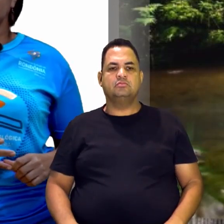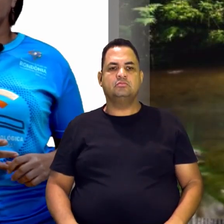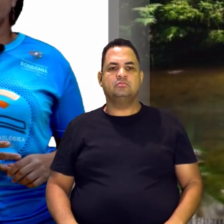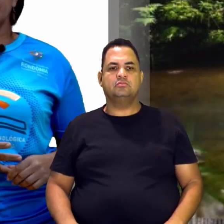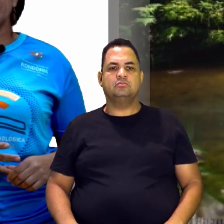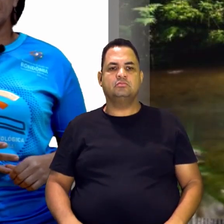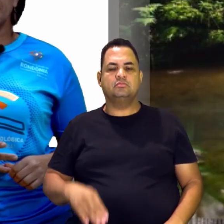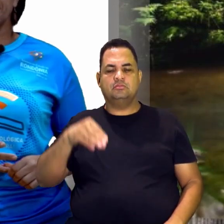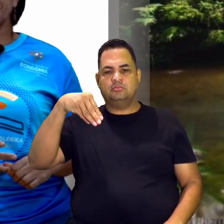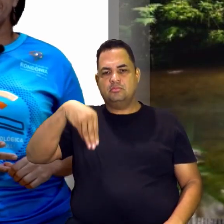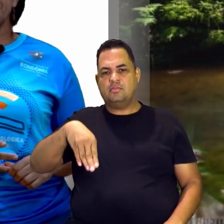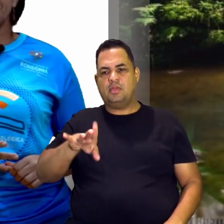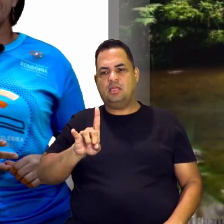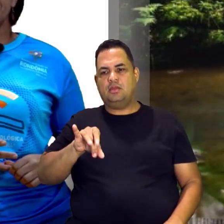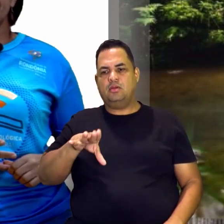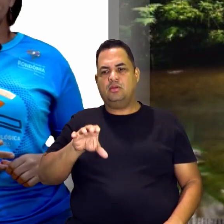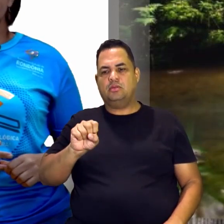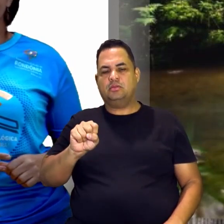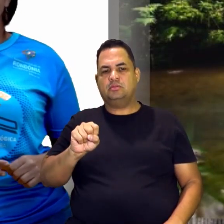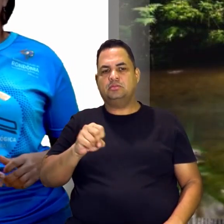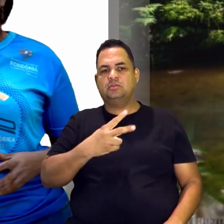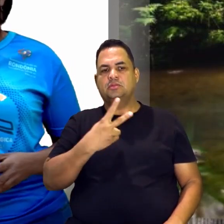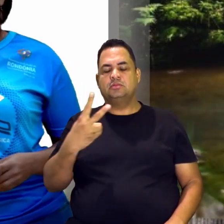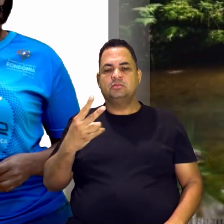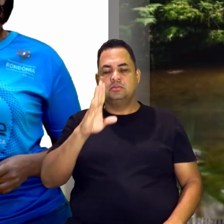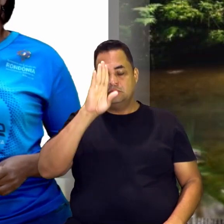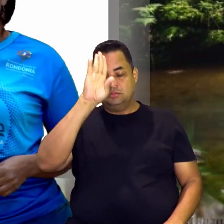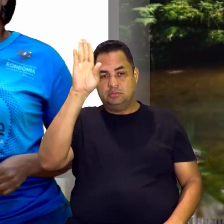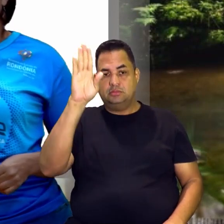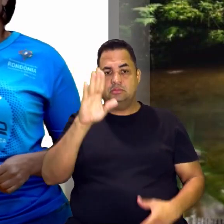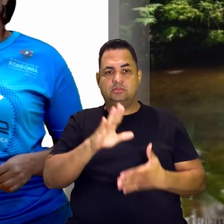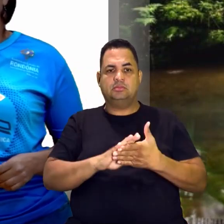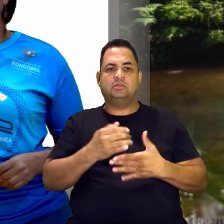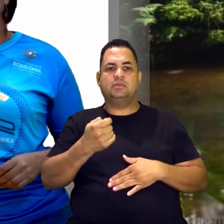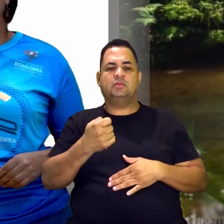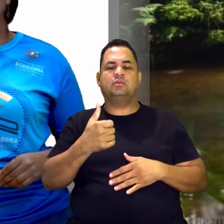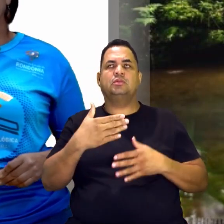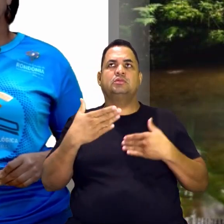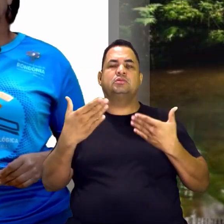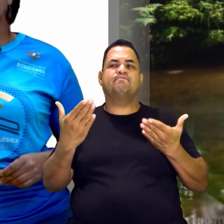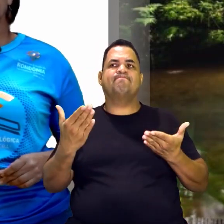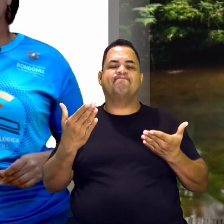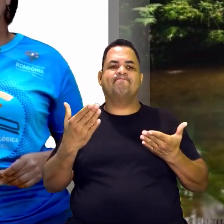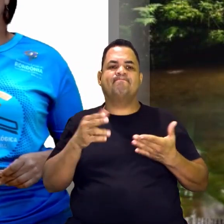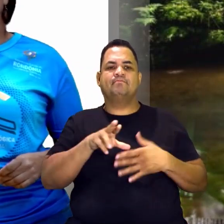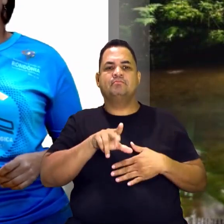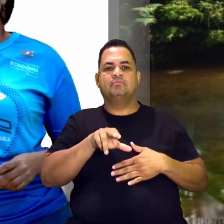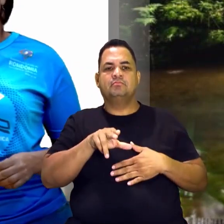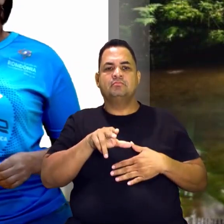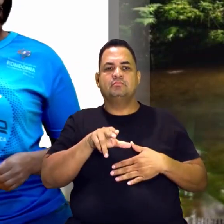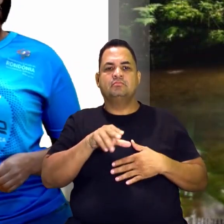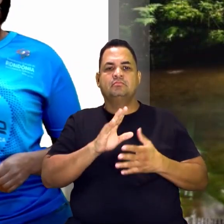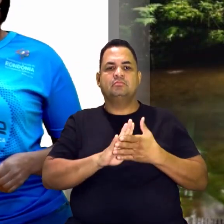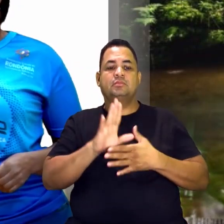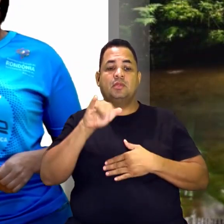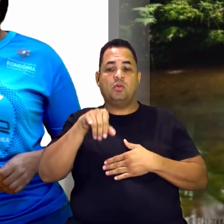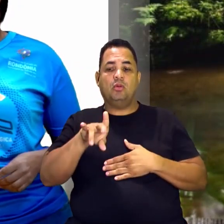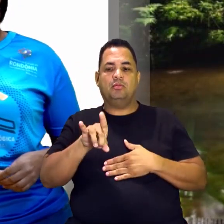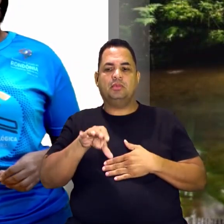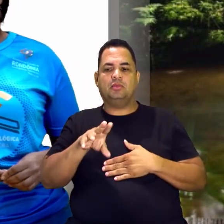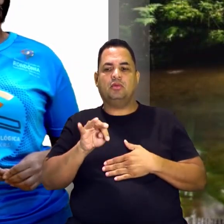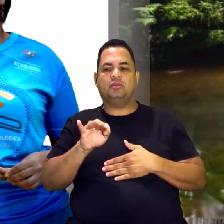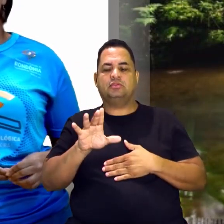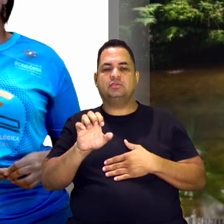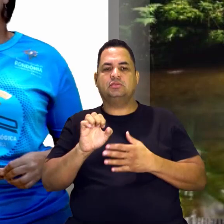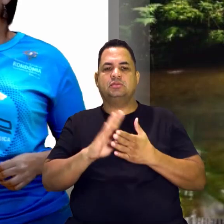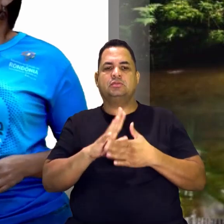a meiose, principalmente a meiose 2, ela é praticamente a mesma coisa que a mitose,